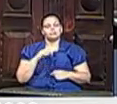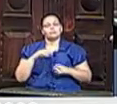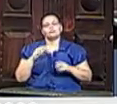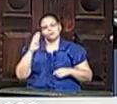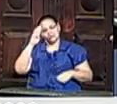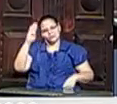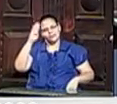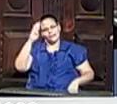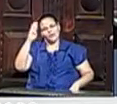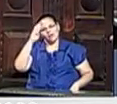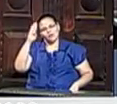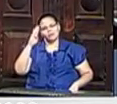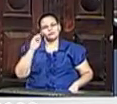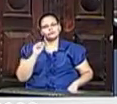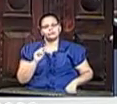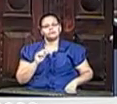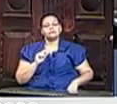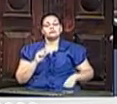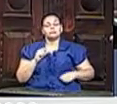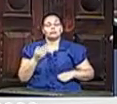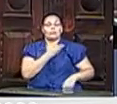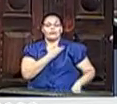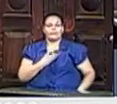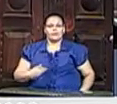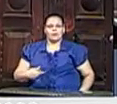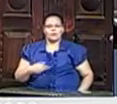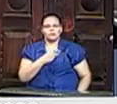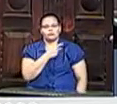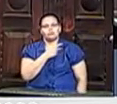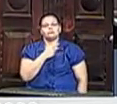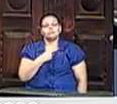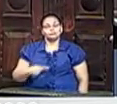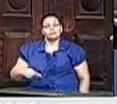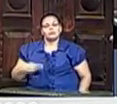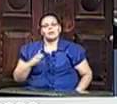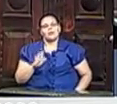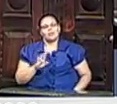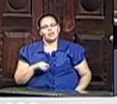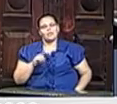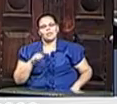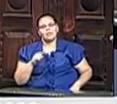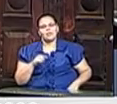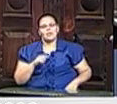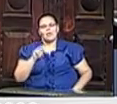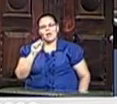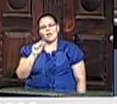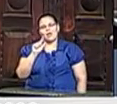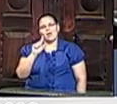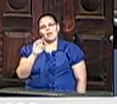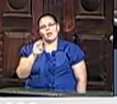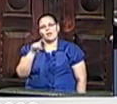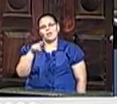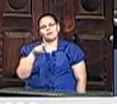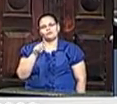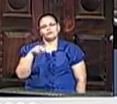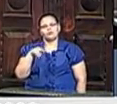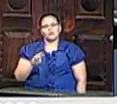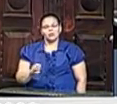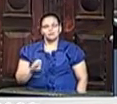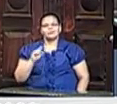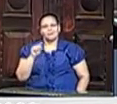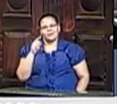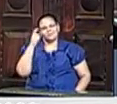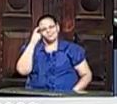dos principais assessores do governo golpista para a educação, é o ator Alexandre Frota. É o ator pornô Alexandre